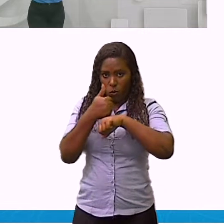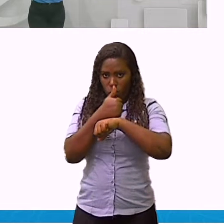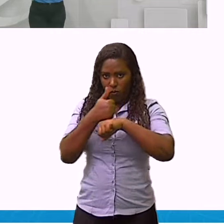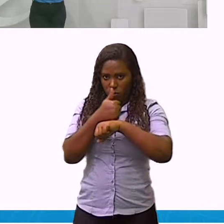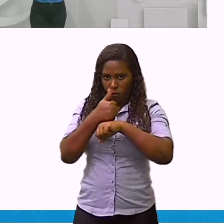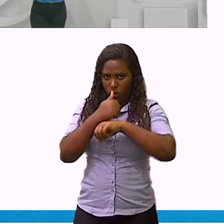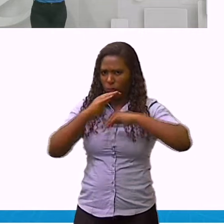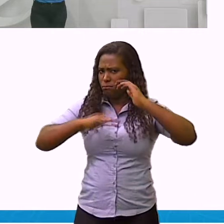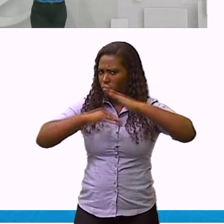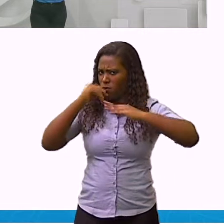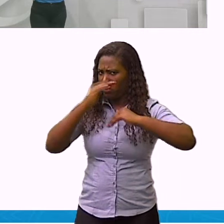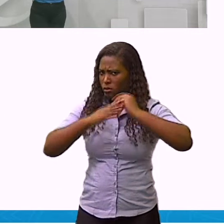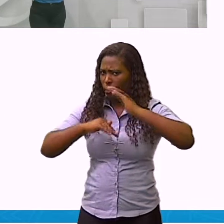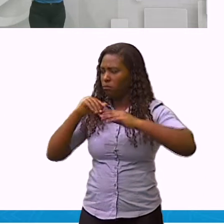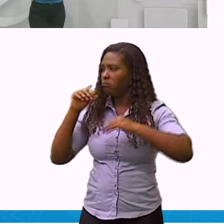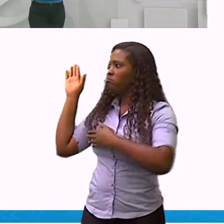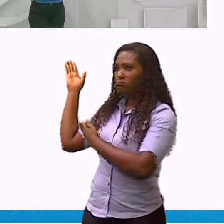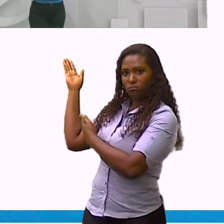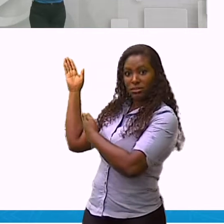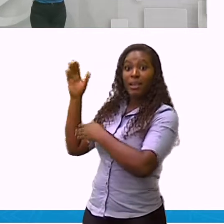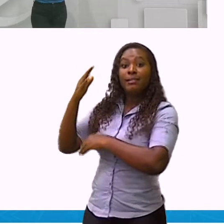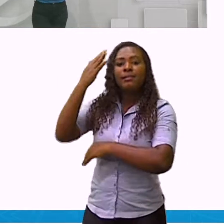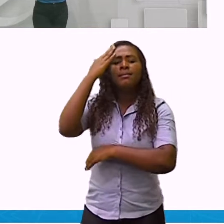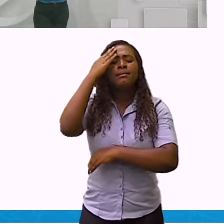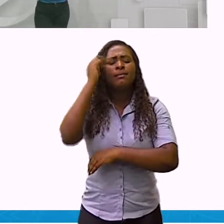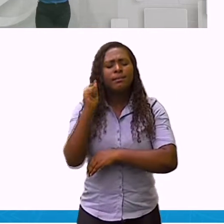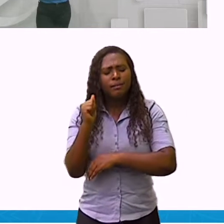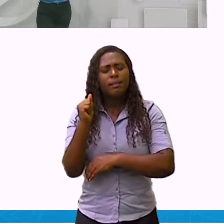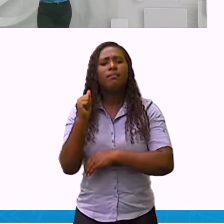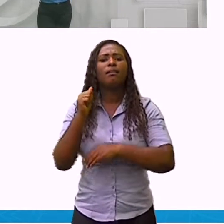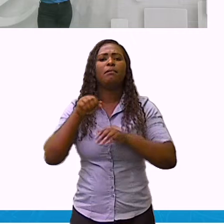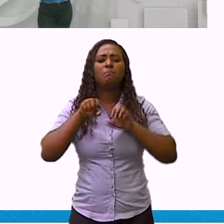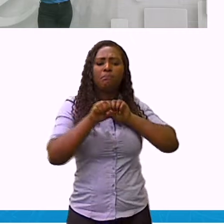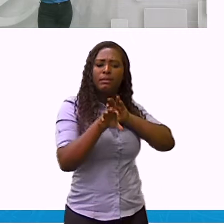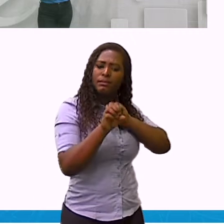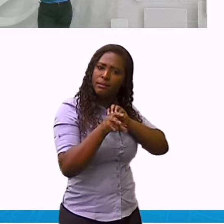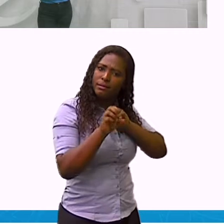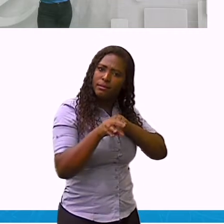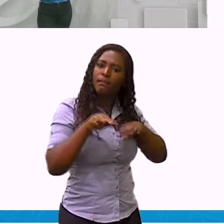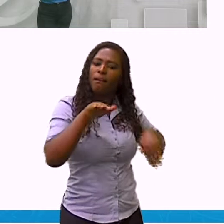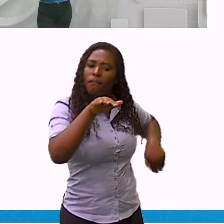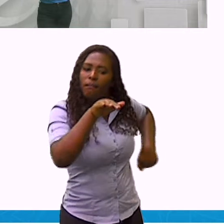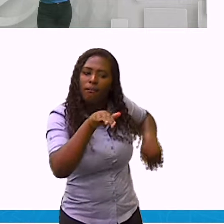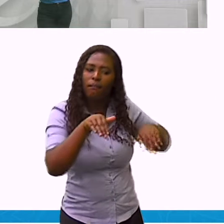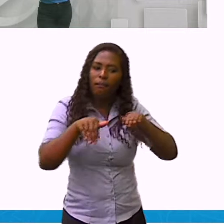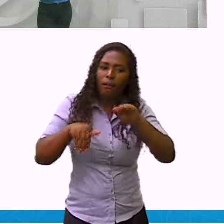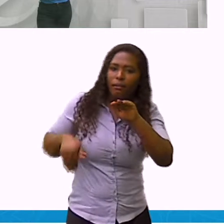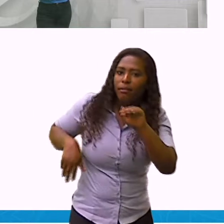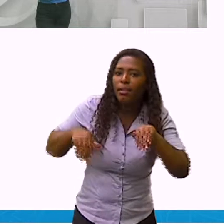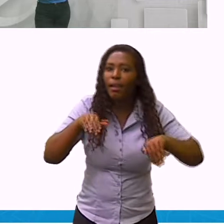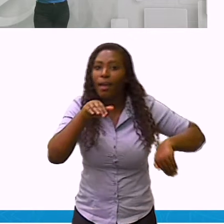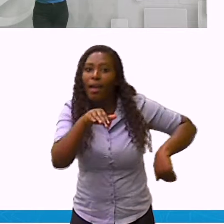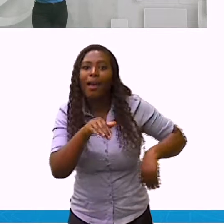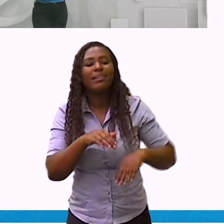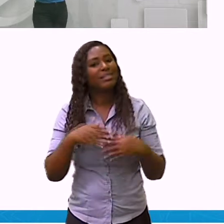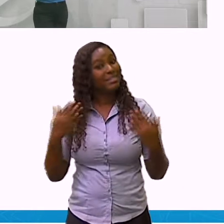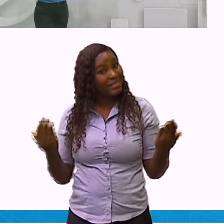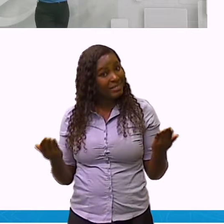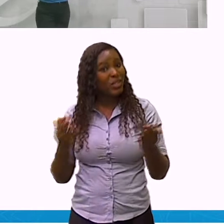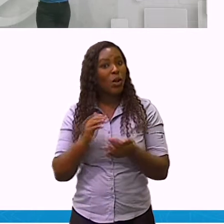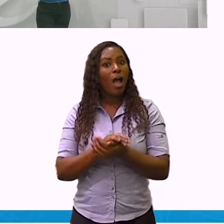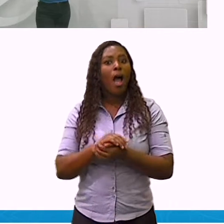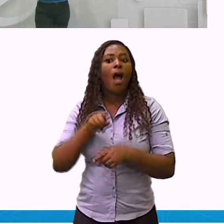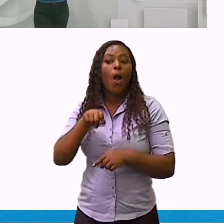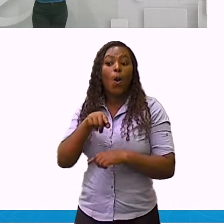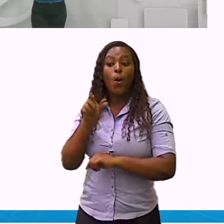risco minimizado, diminuído. Ainda existe o potencial de causar danos, mas agora